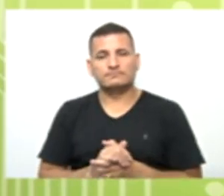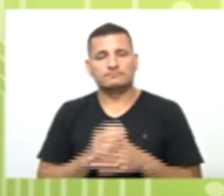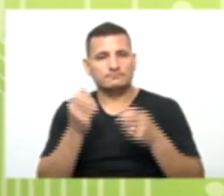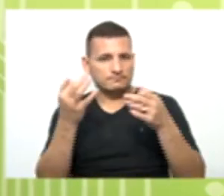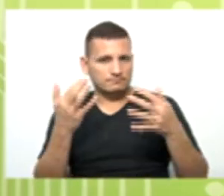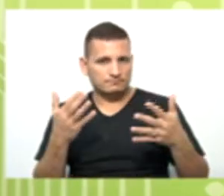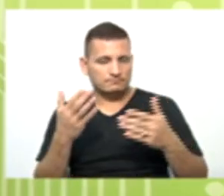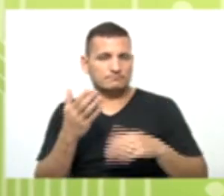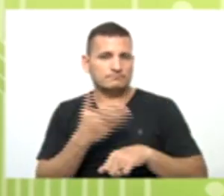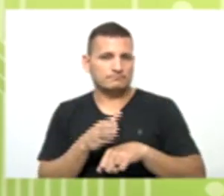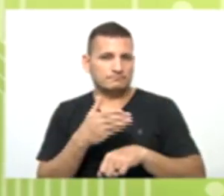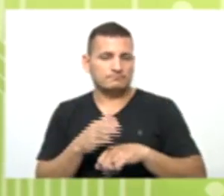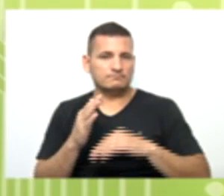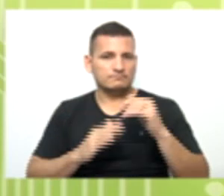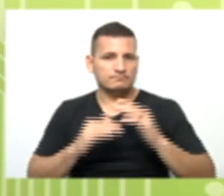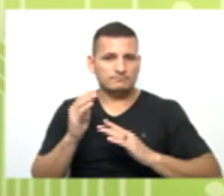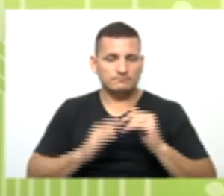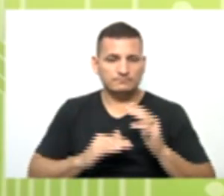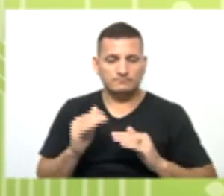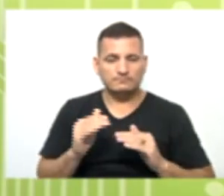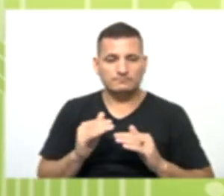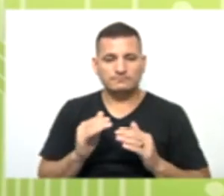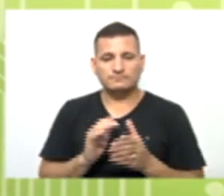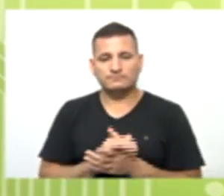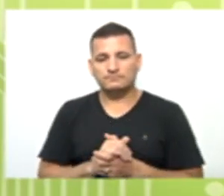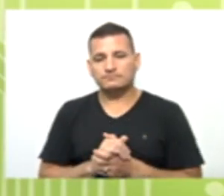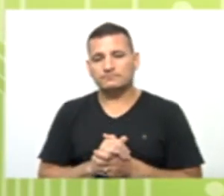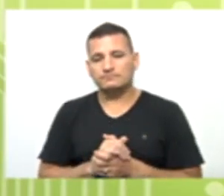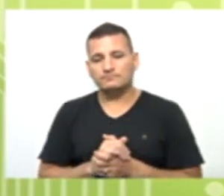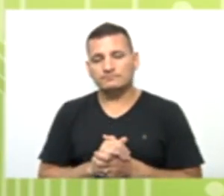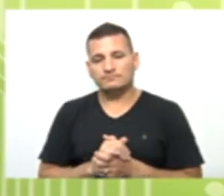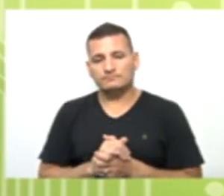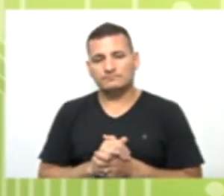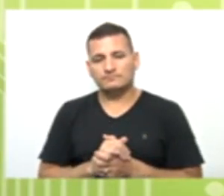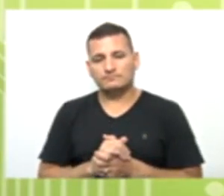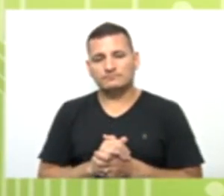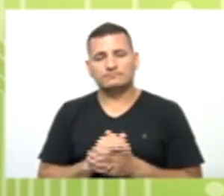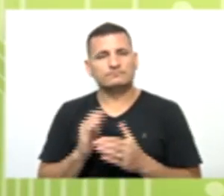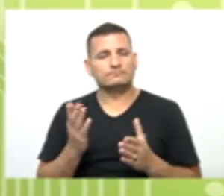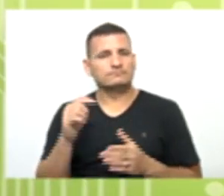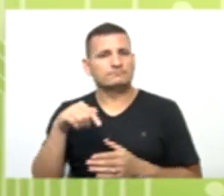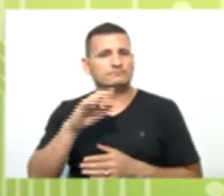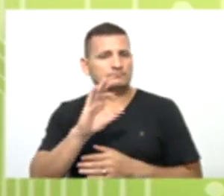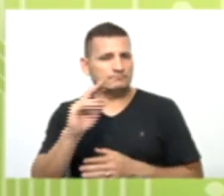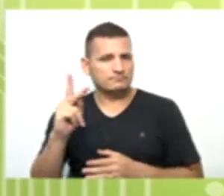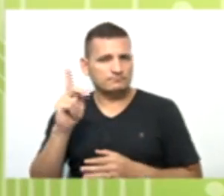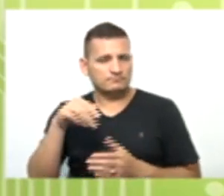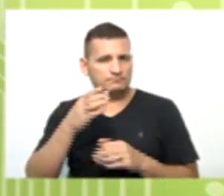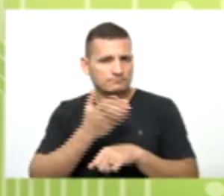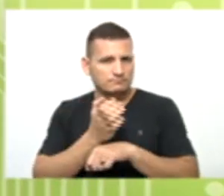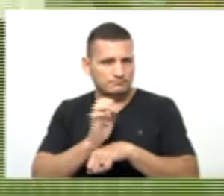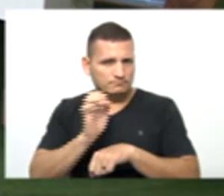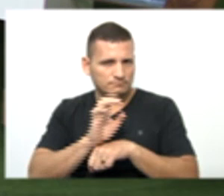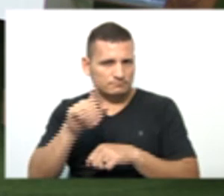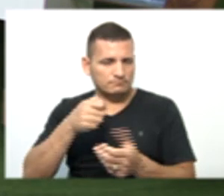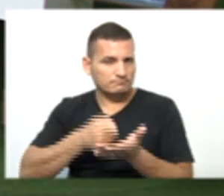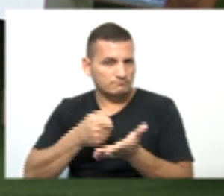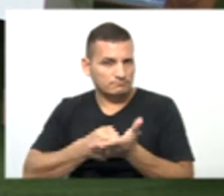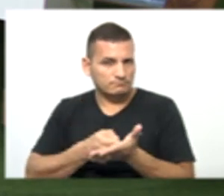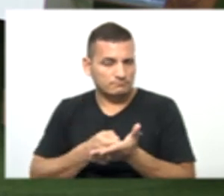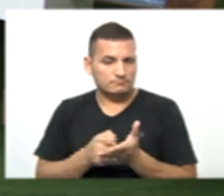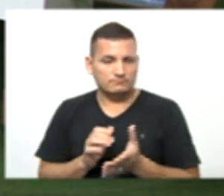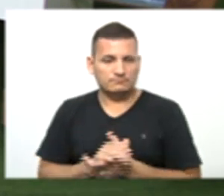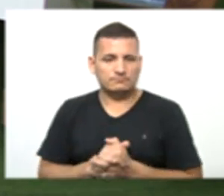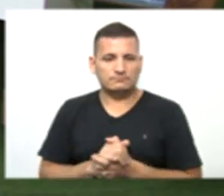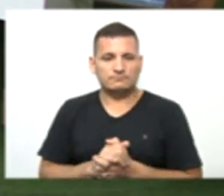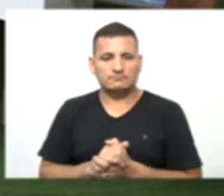prática profissional e do estágio, né, professora? Então, no nosso caso, o estágio ele não é obrigatório. Não é obrigatório. Mas Ele a